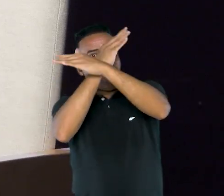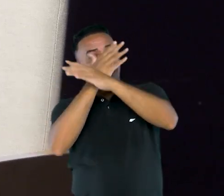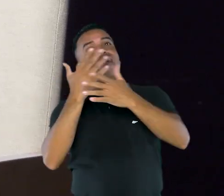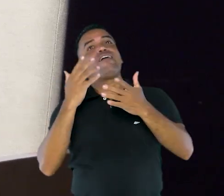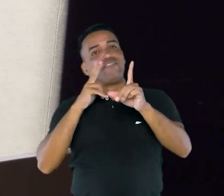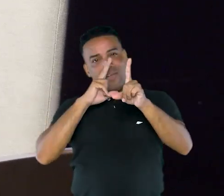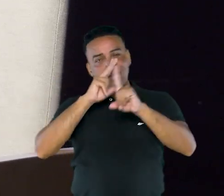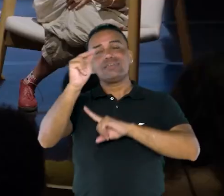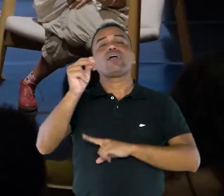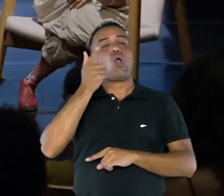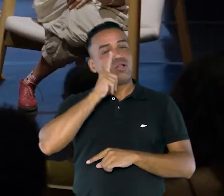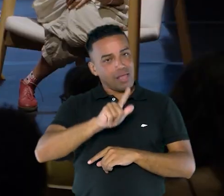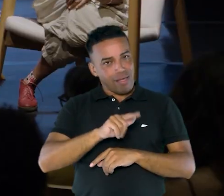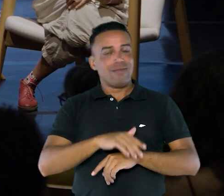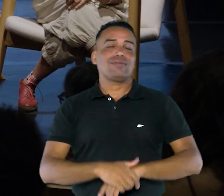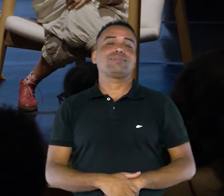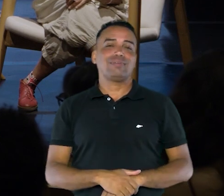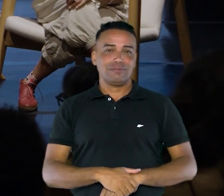venceremos.